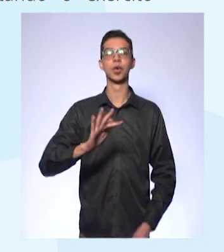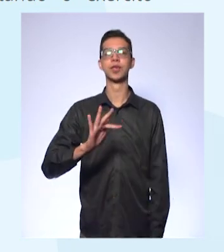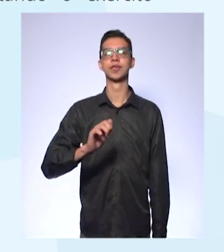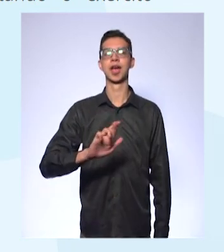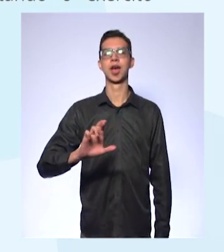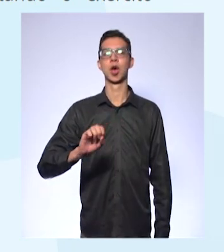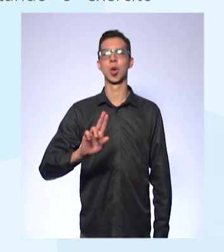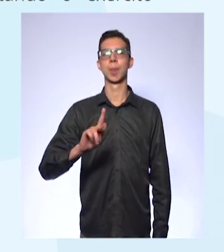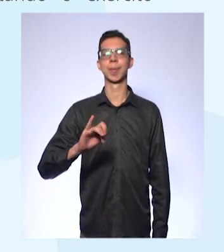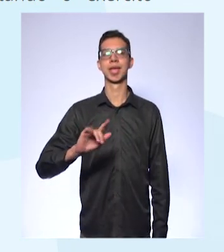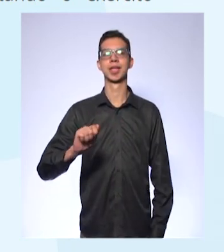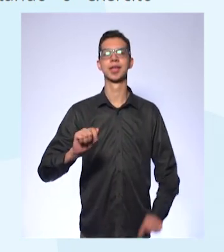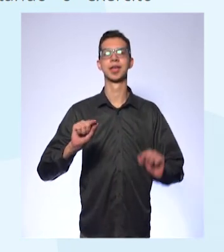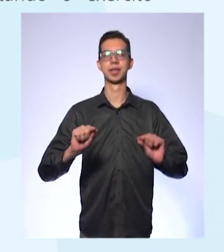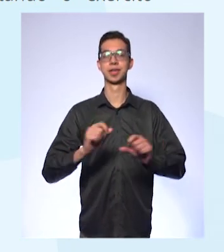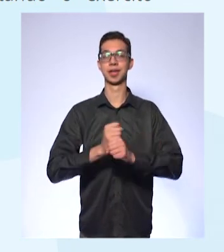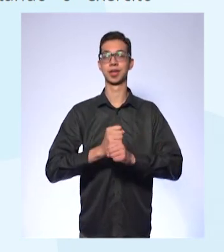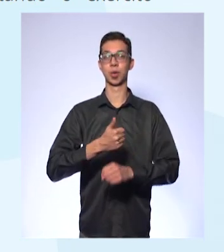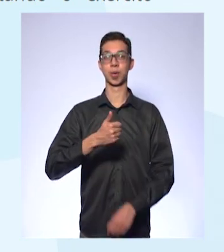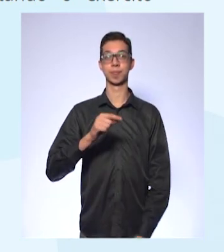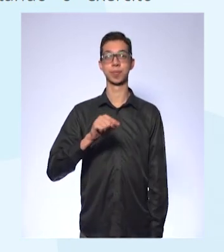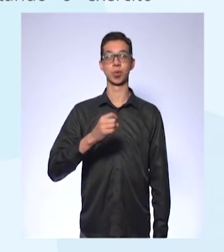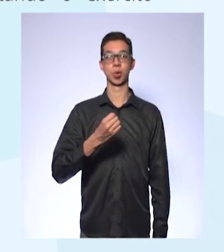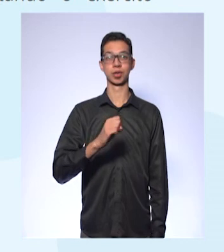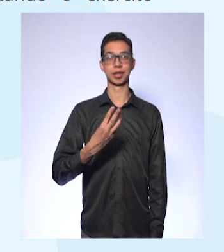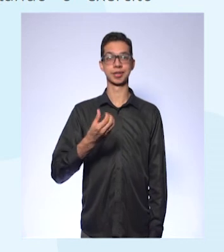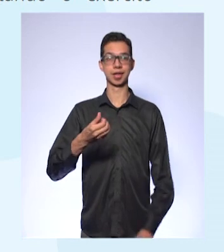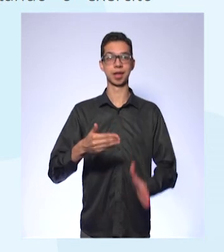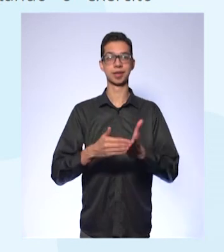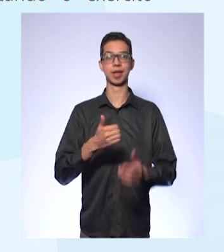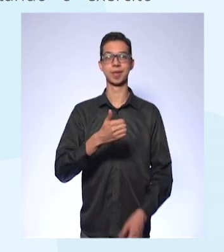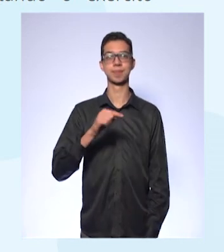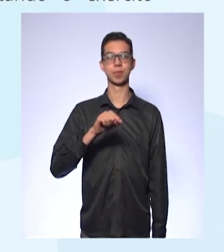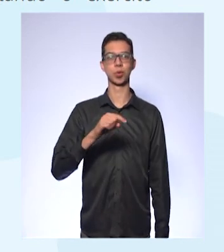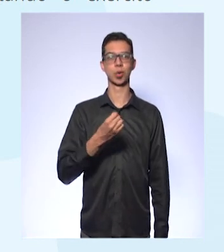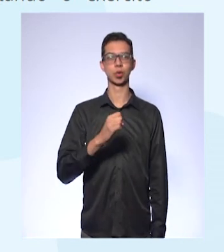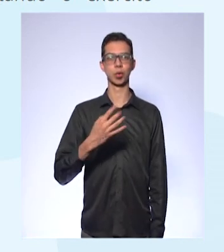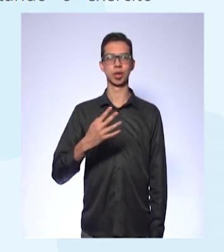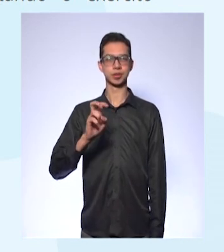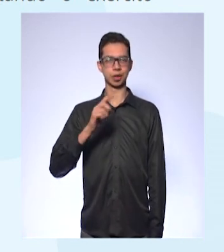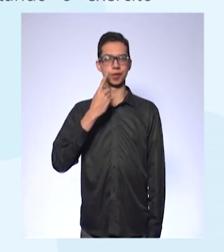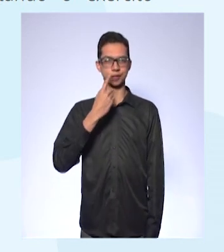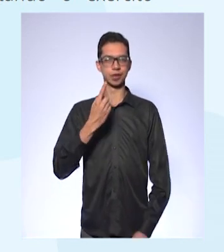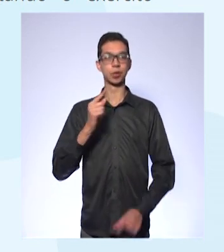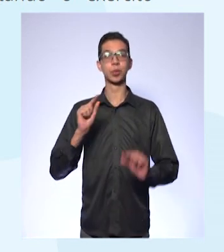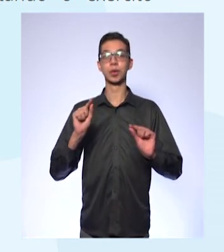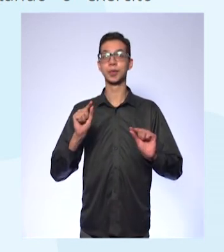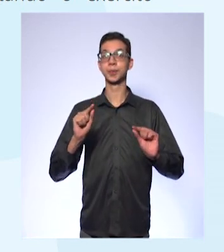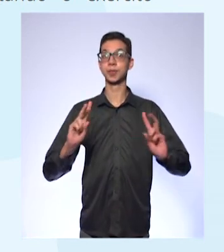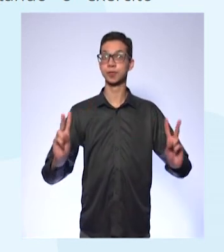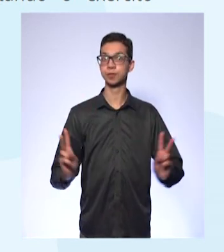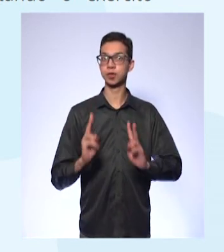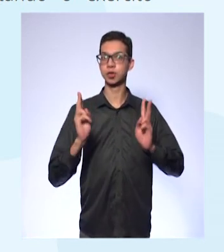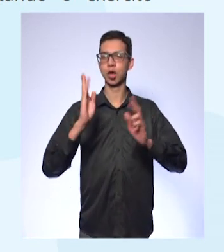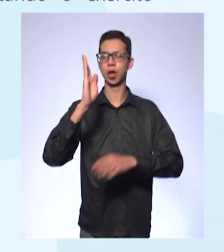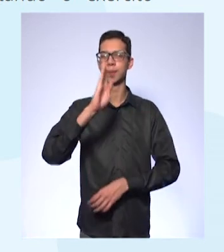1845. Vocês estão vendo aí uma cena que é a vitória brasileira e reincorporação da